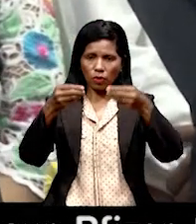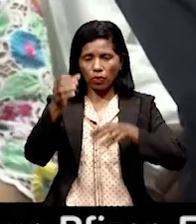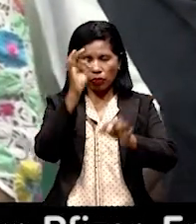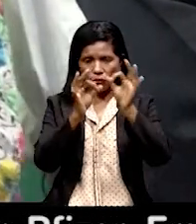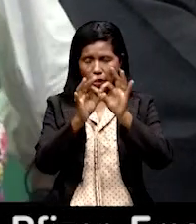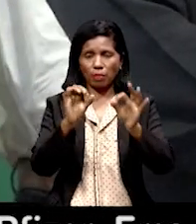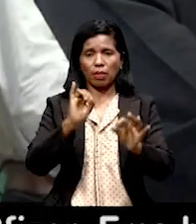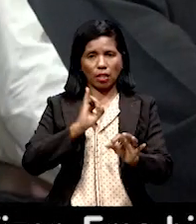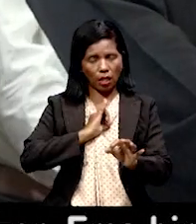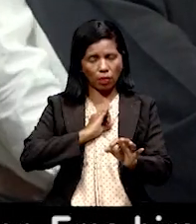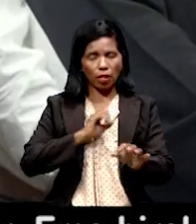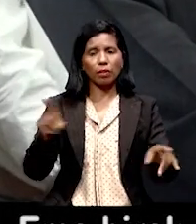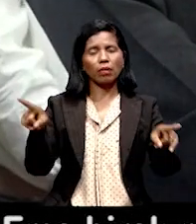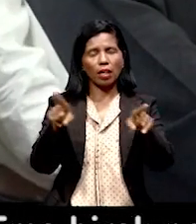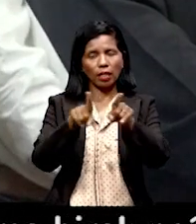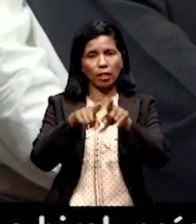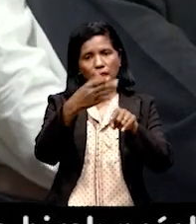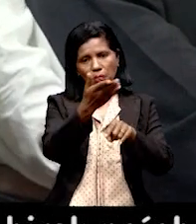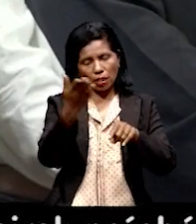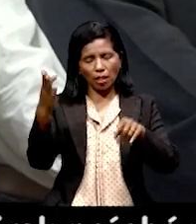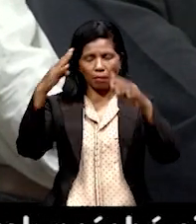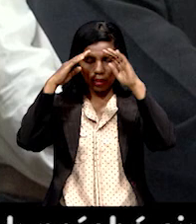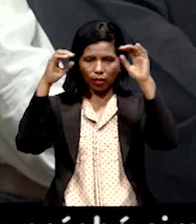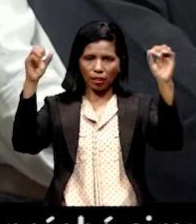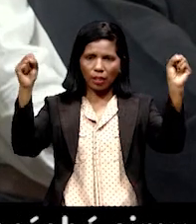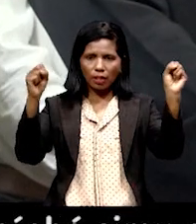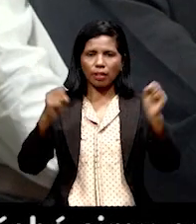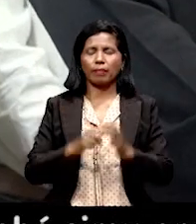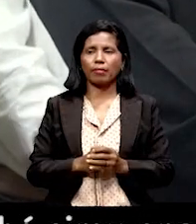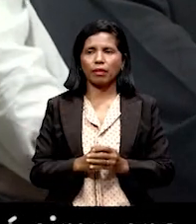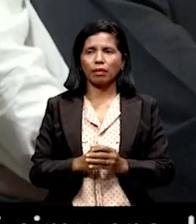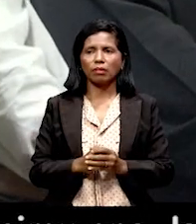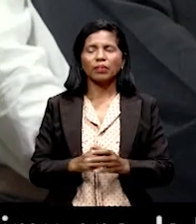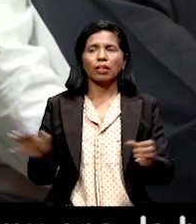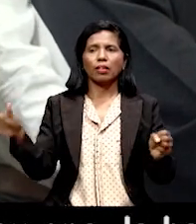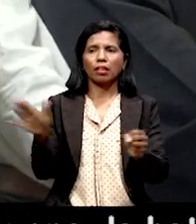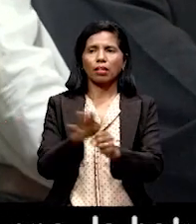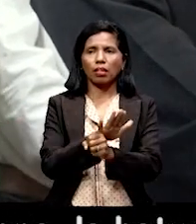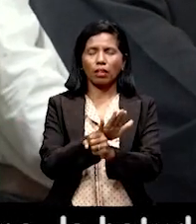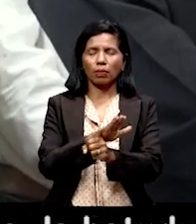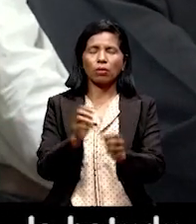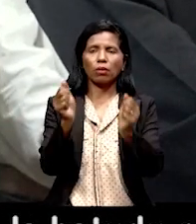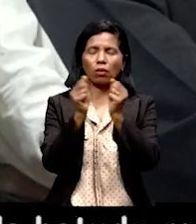nessa e minha presidente de bebê na como ho esperança